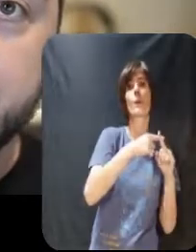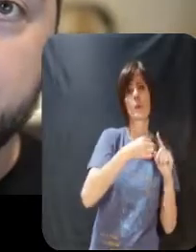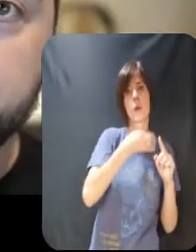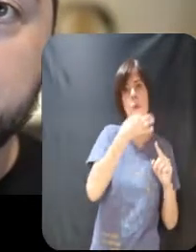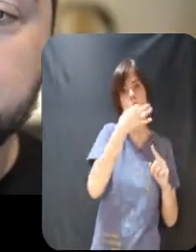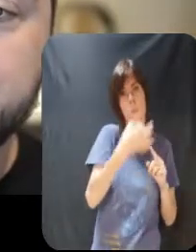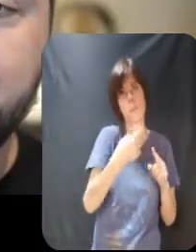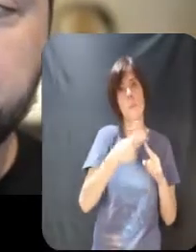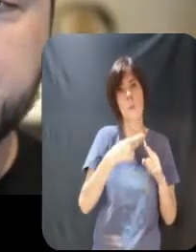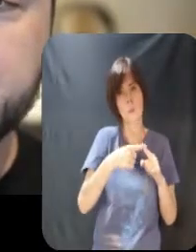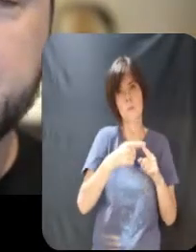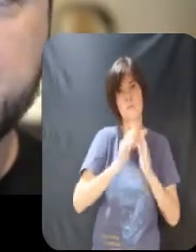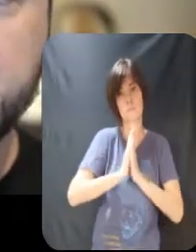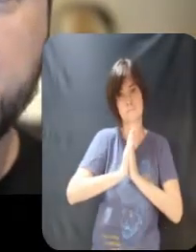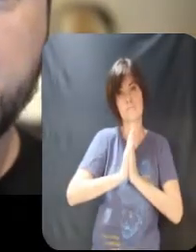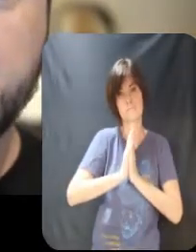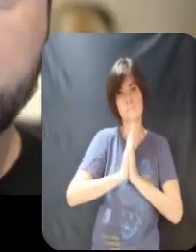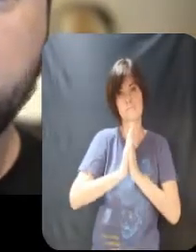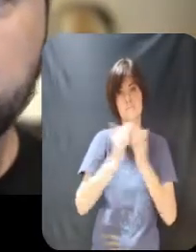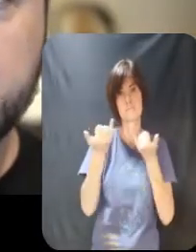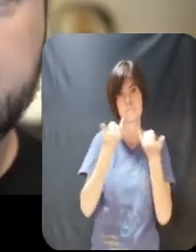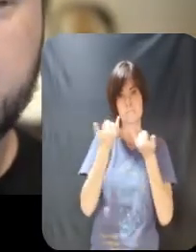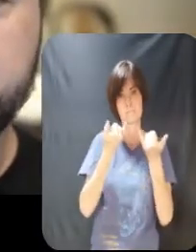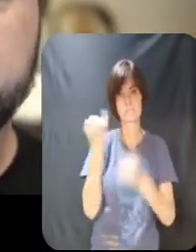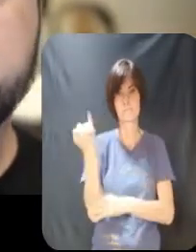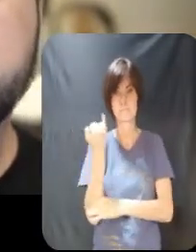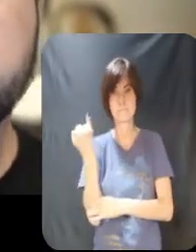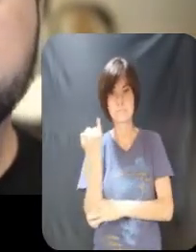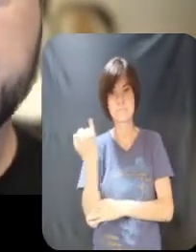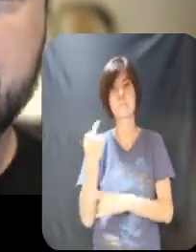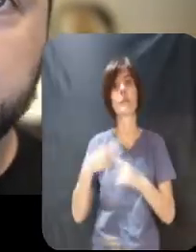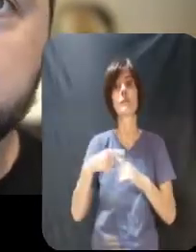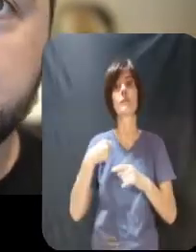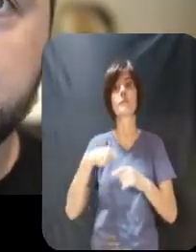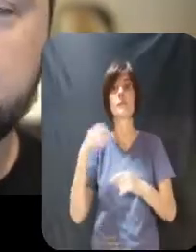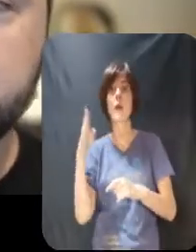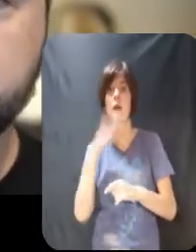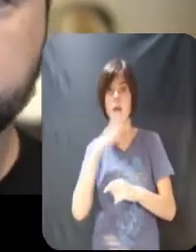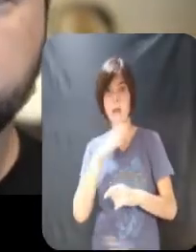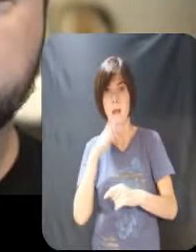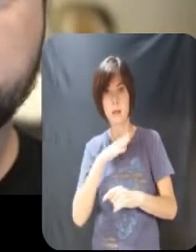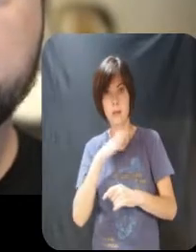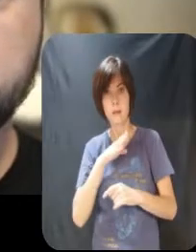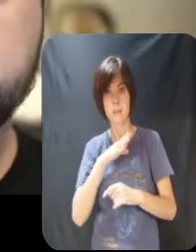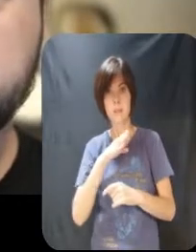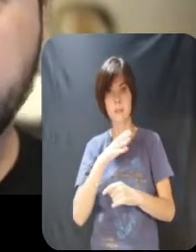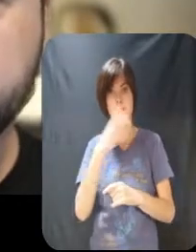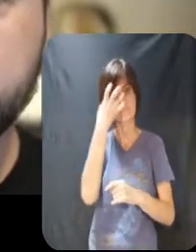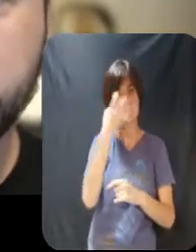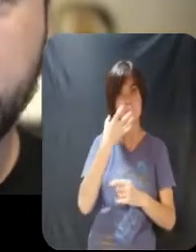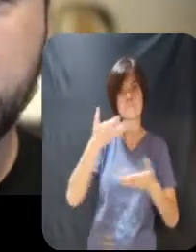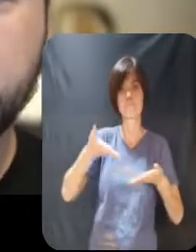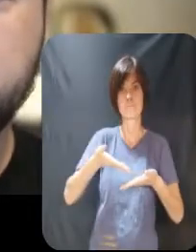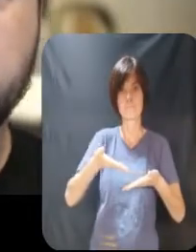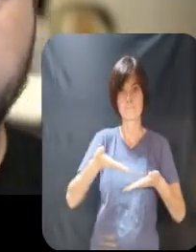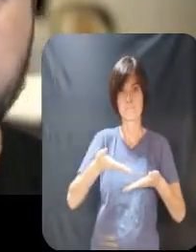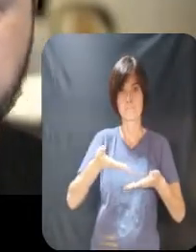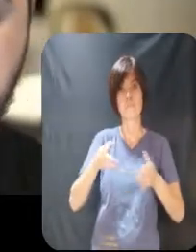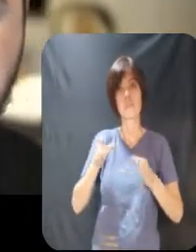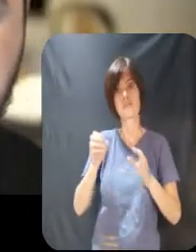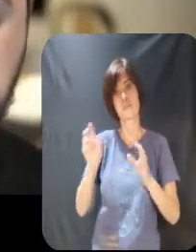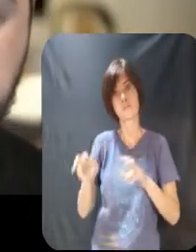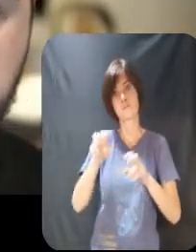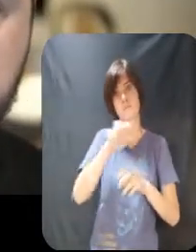que a gente tem que tomar ações rápidas e muito decisivas. Mas se você quiser avançar para os pontos, é só seguir a linha aqui,